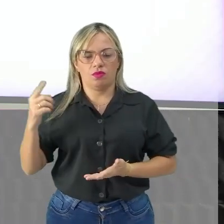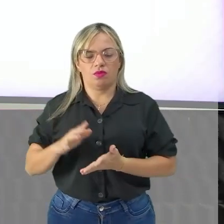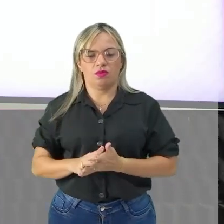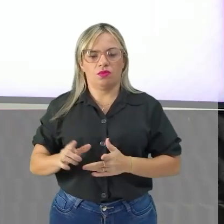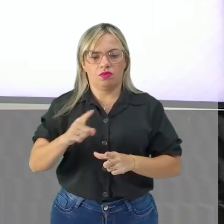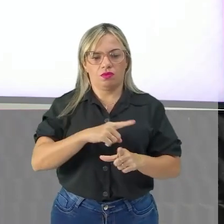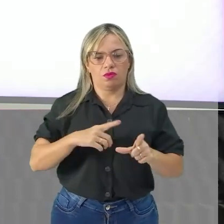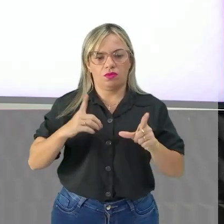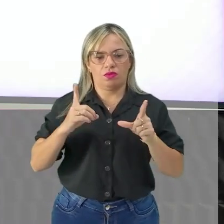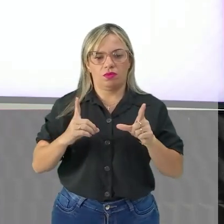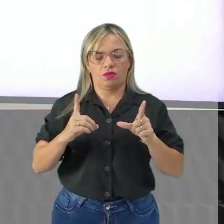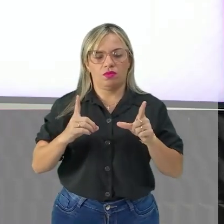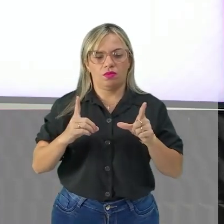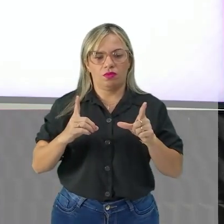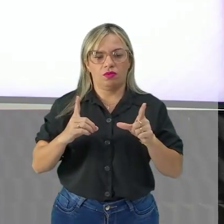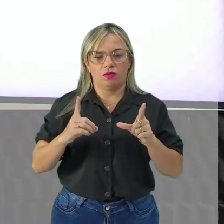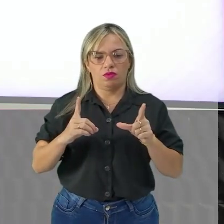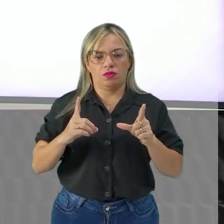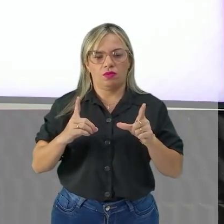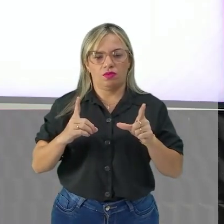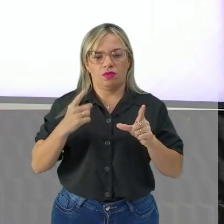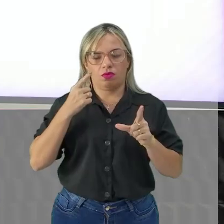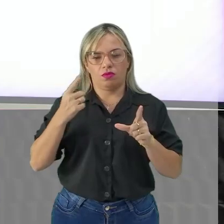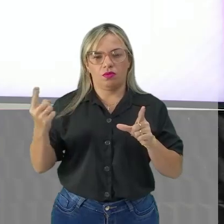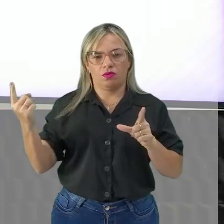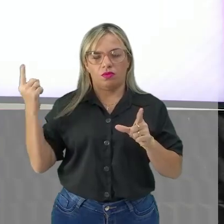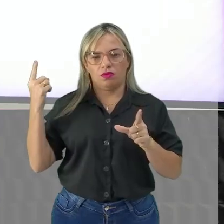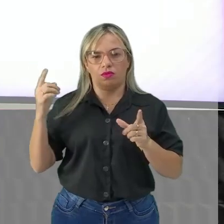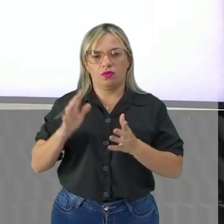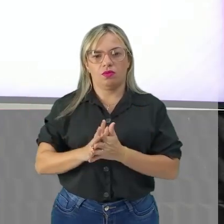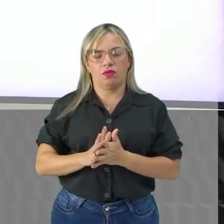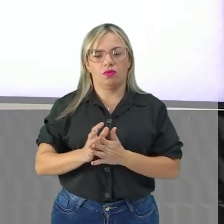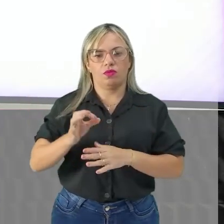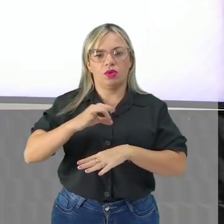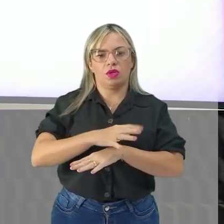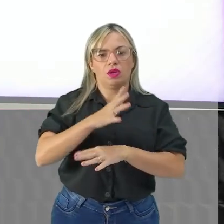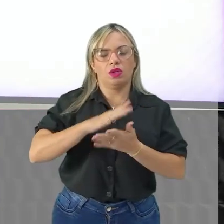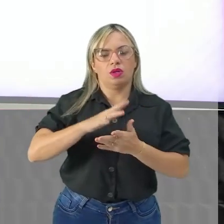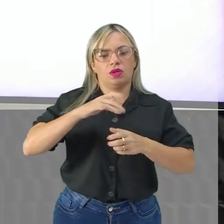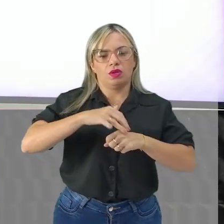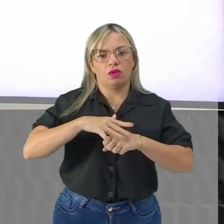o Trypanosoma cruzi, transmitido pelo barbeiro, né?